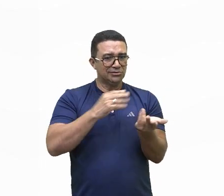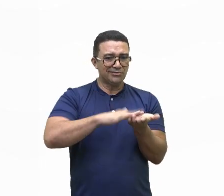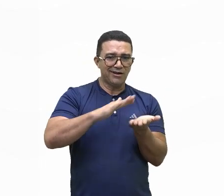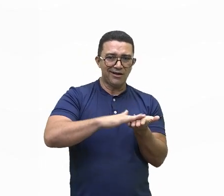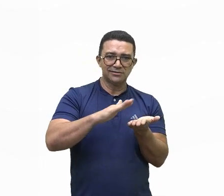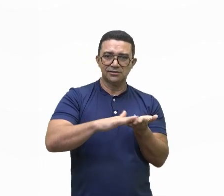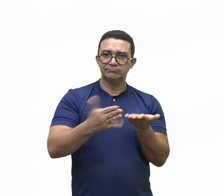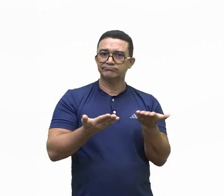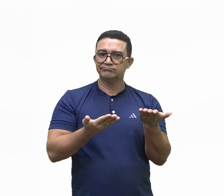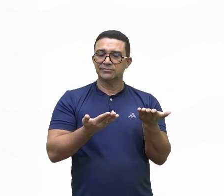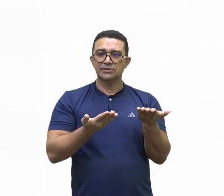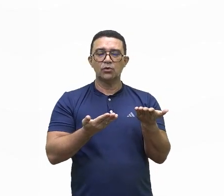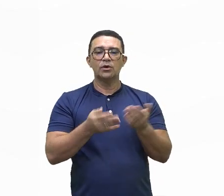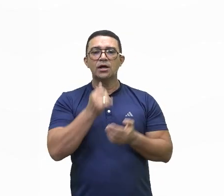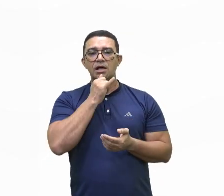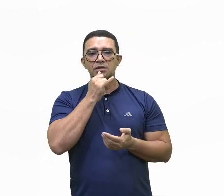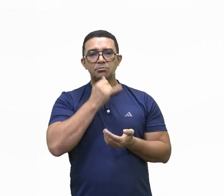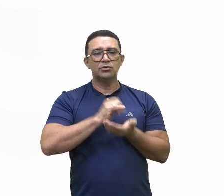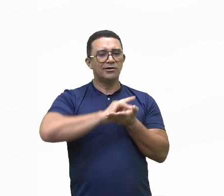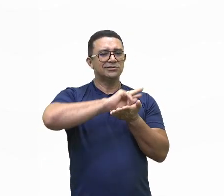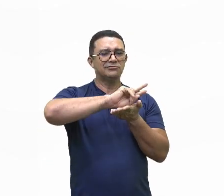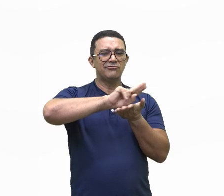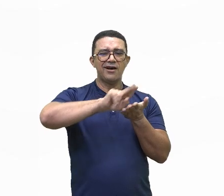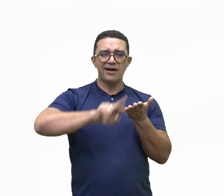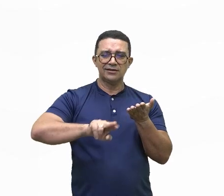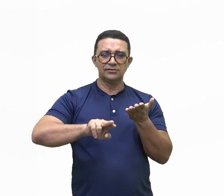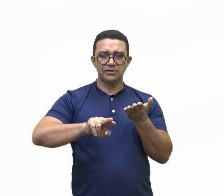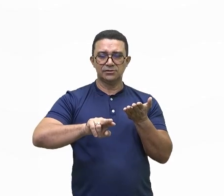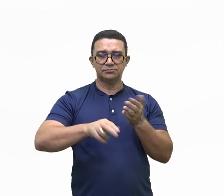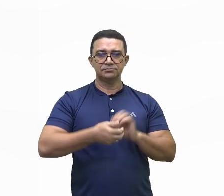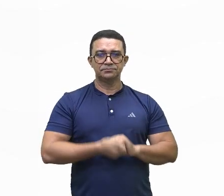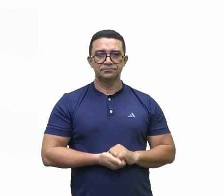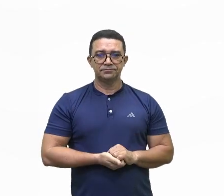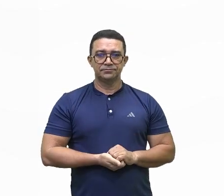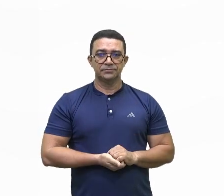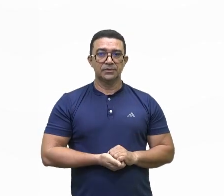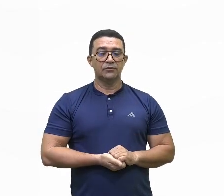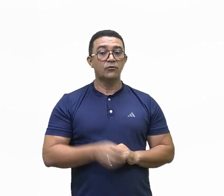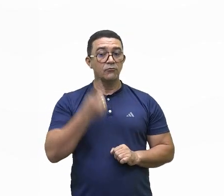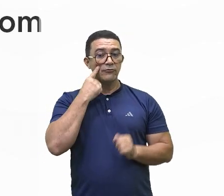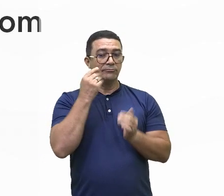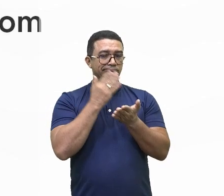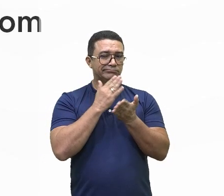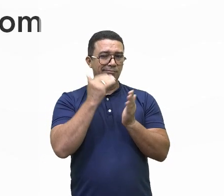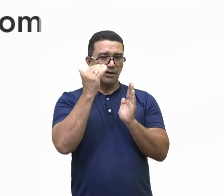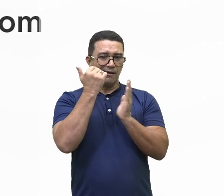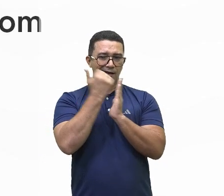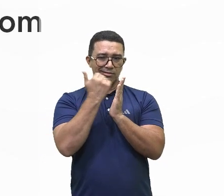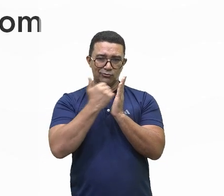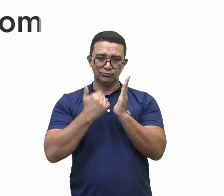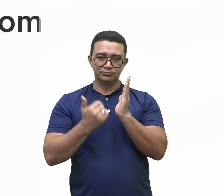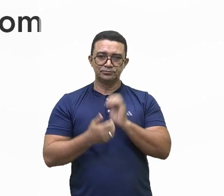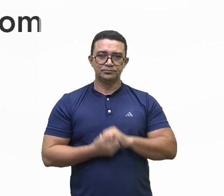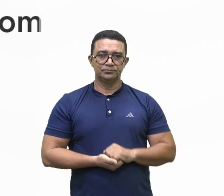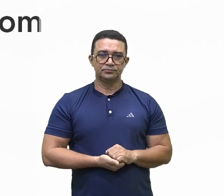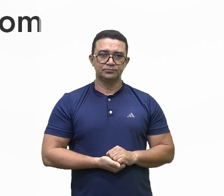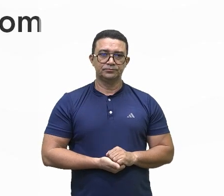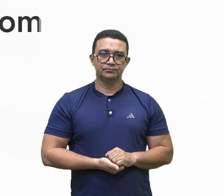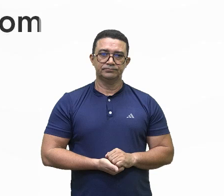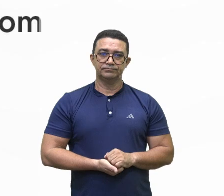as despesas fixas, as variáveis e os desperdícios? Vamos ver cada um deles. Nós temos